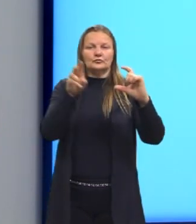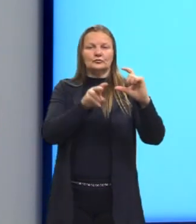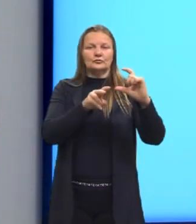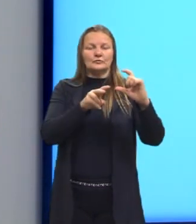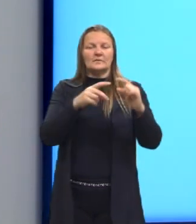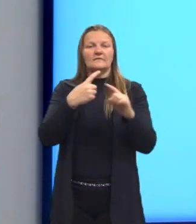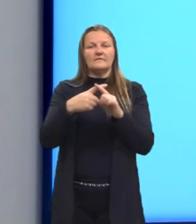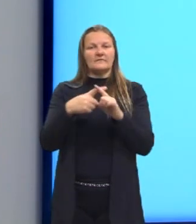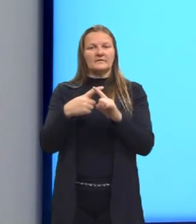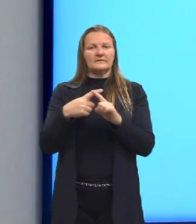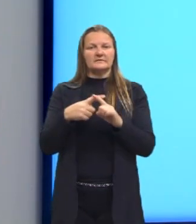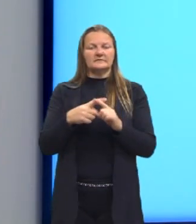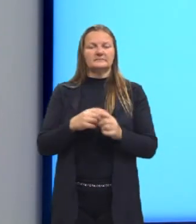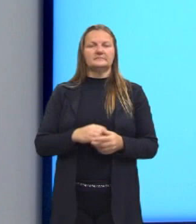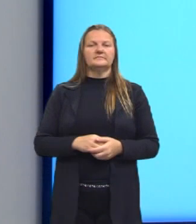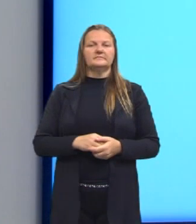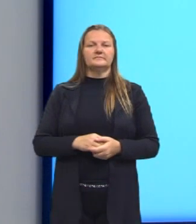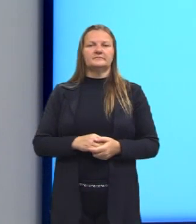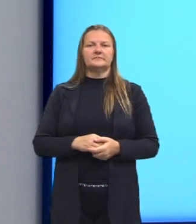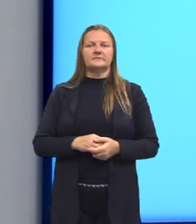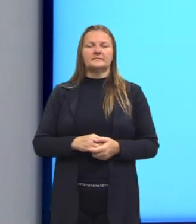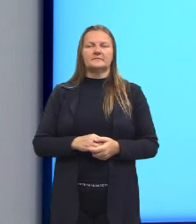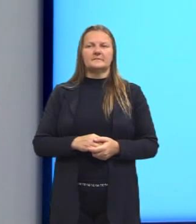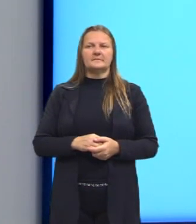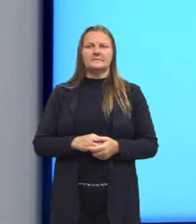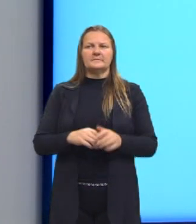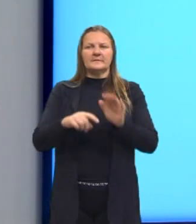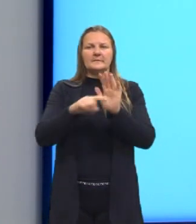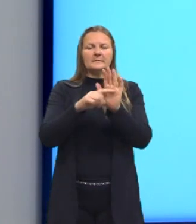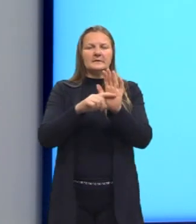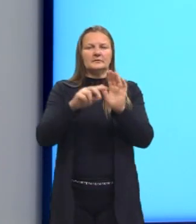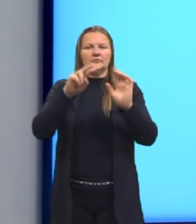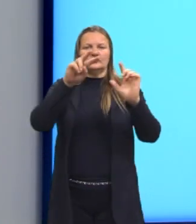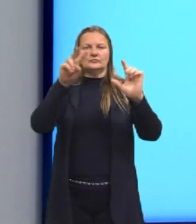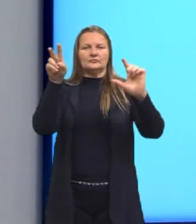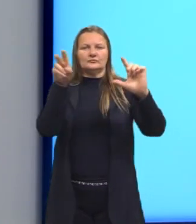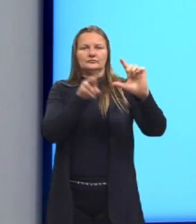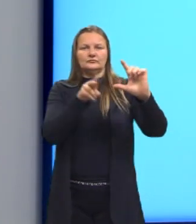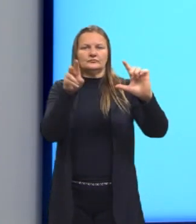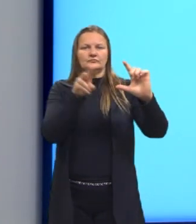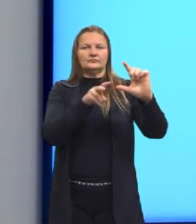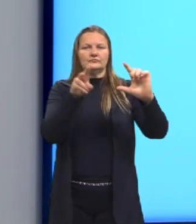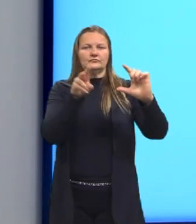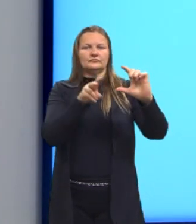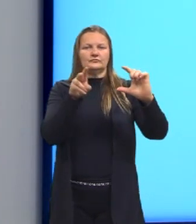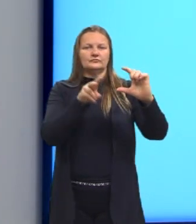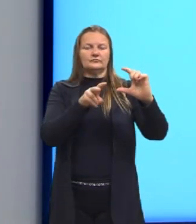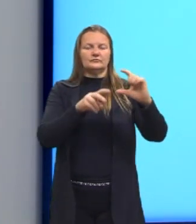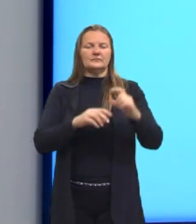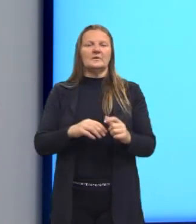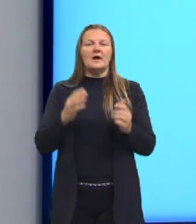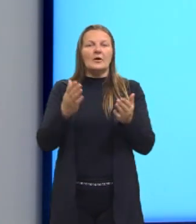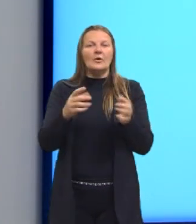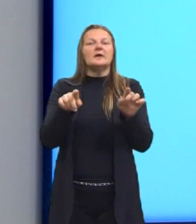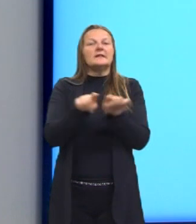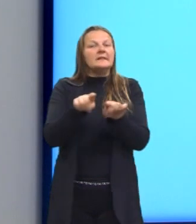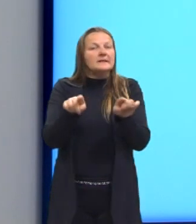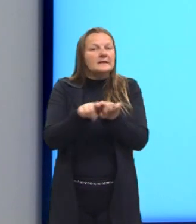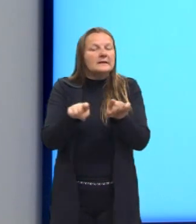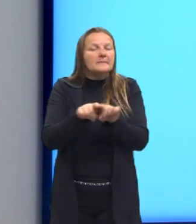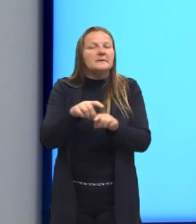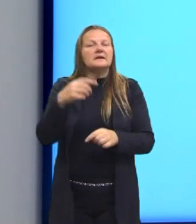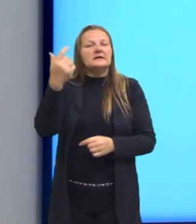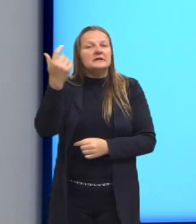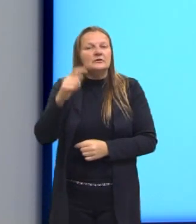né, da diagonal principal menos a multiplicação dos termos da diagonal secundária. Nós vamos repetir